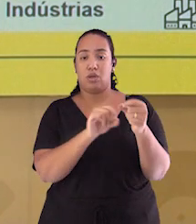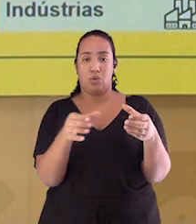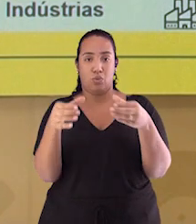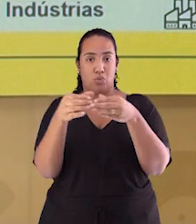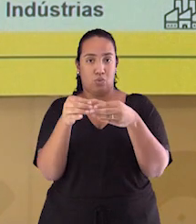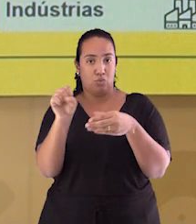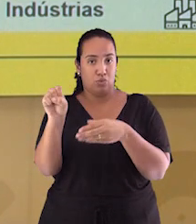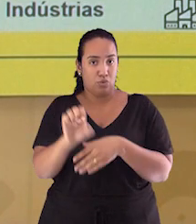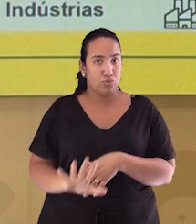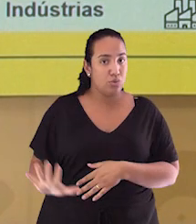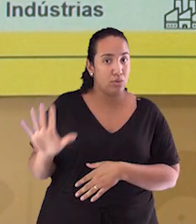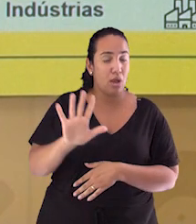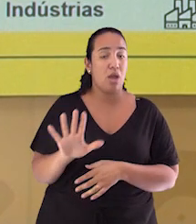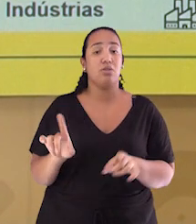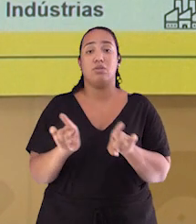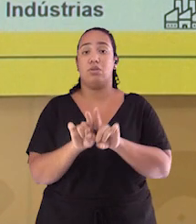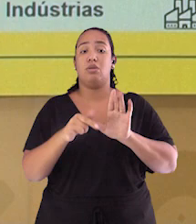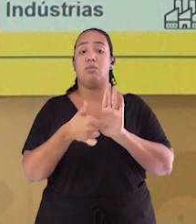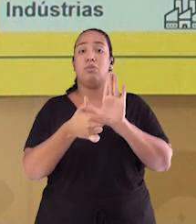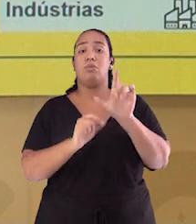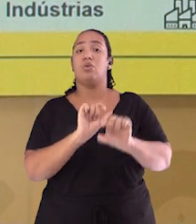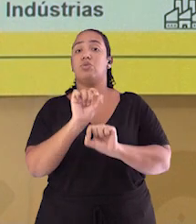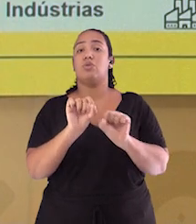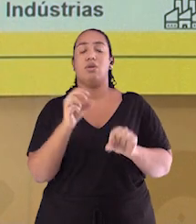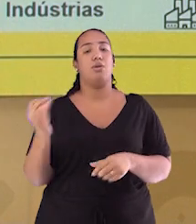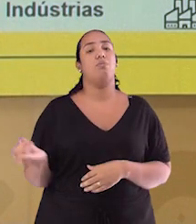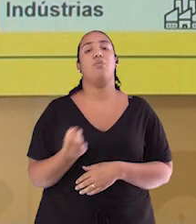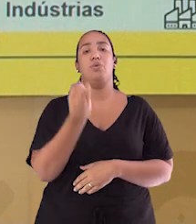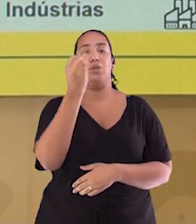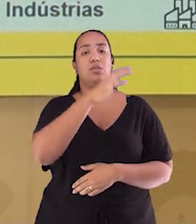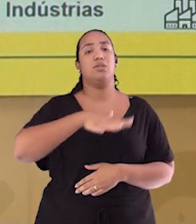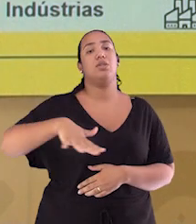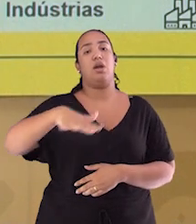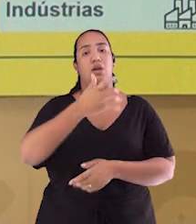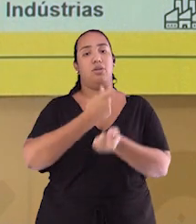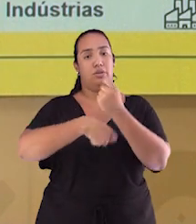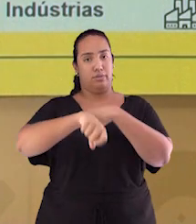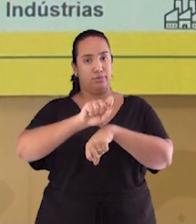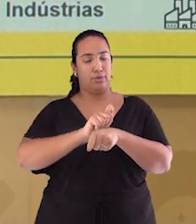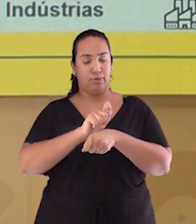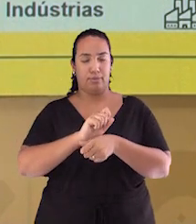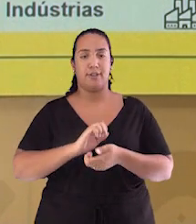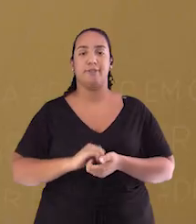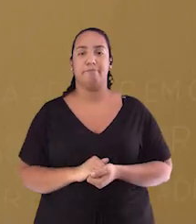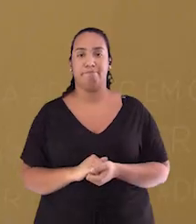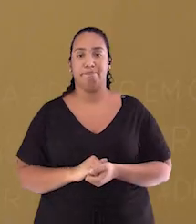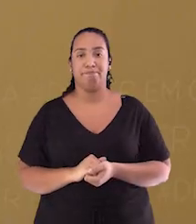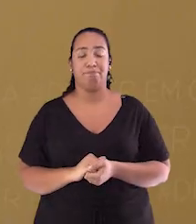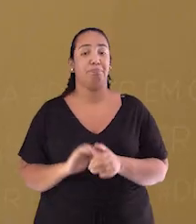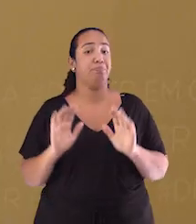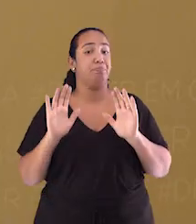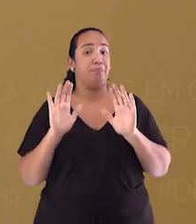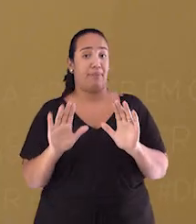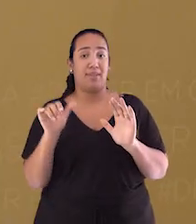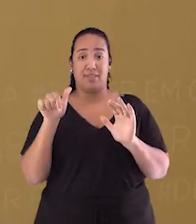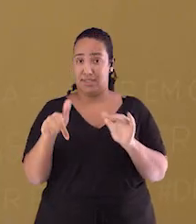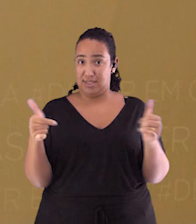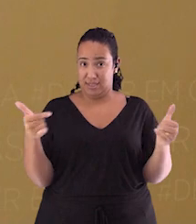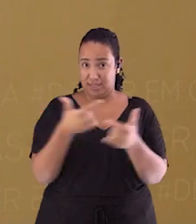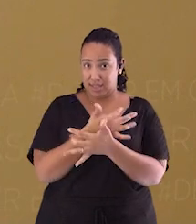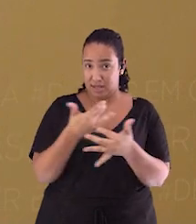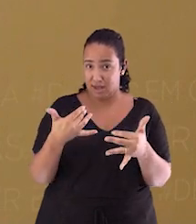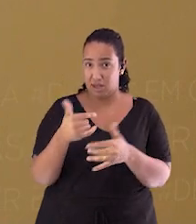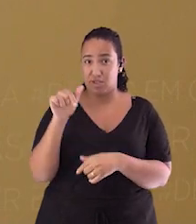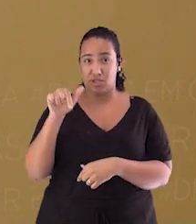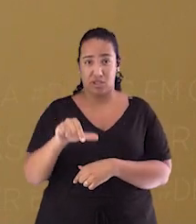pelo IBGE, também apresentam grande importância na economia do Centro-Sul. Porém, essas grandes